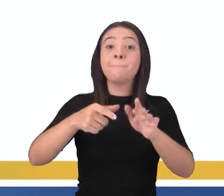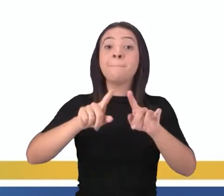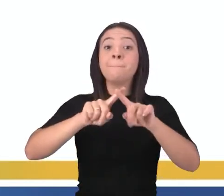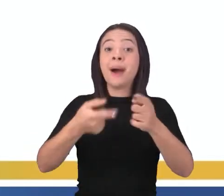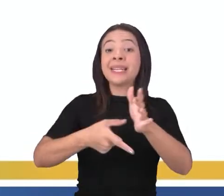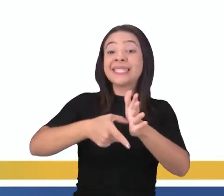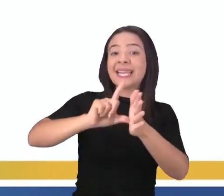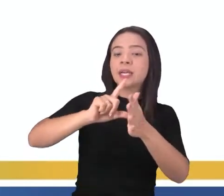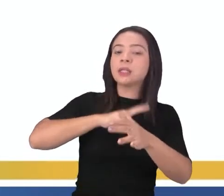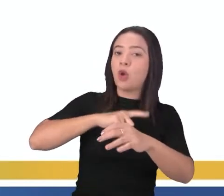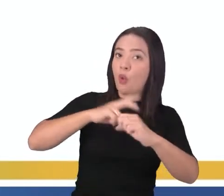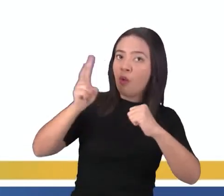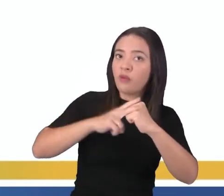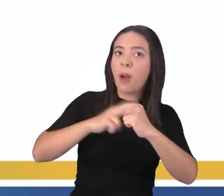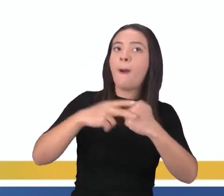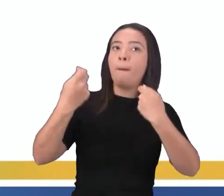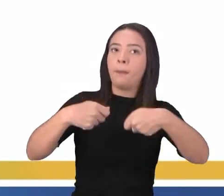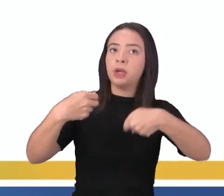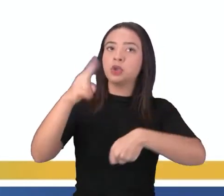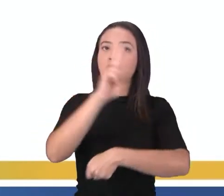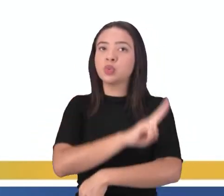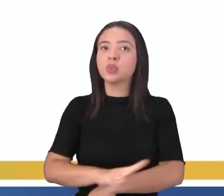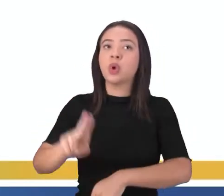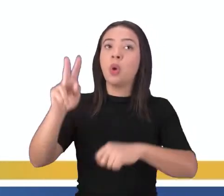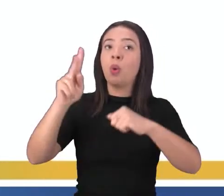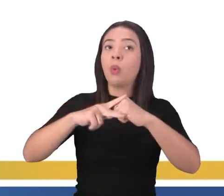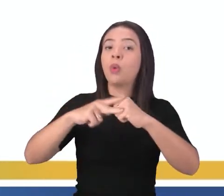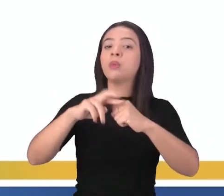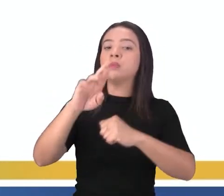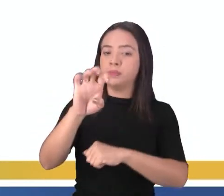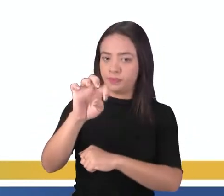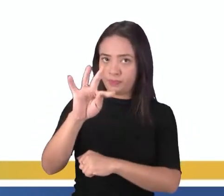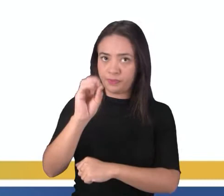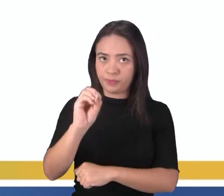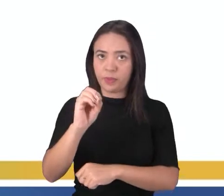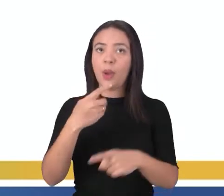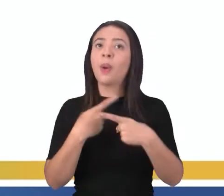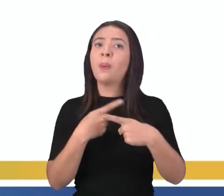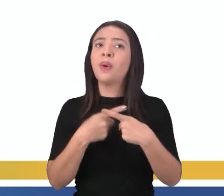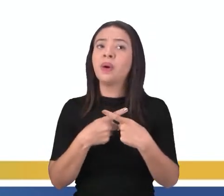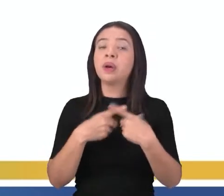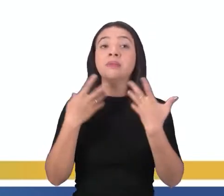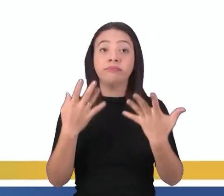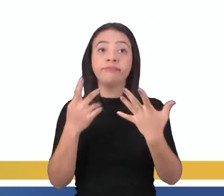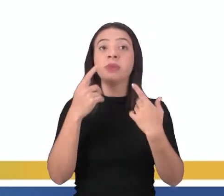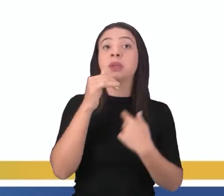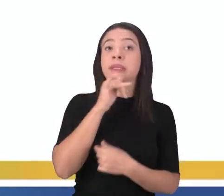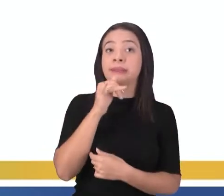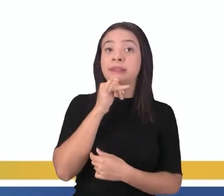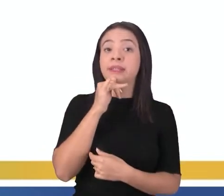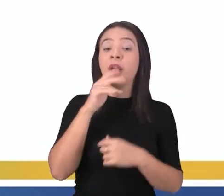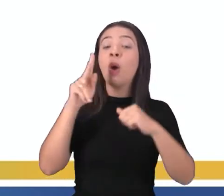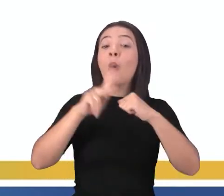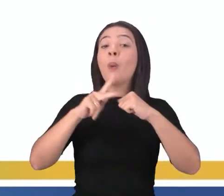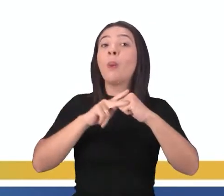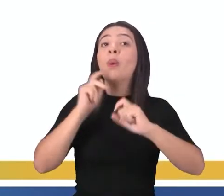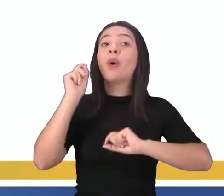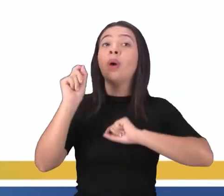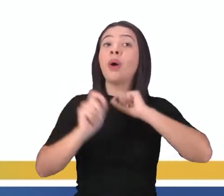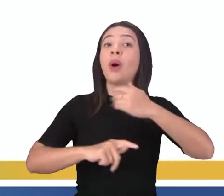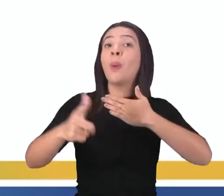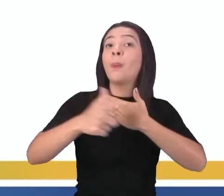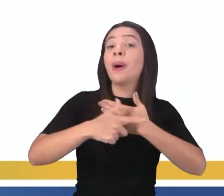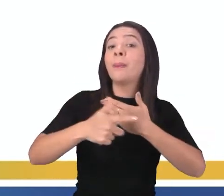no infinitivo, deve ser utilizado o pronome do caso reto. Isso porque, nesse caso, o pronome está exercendo a função